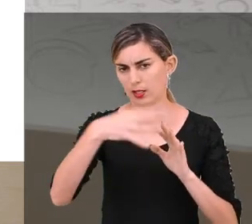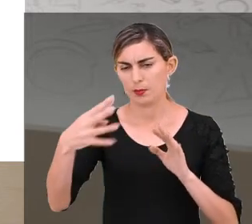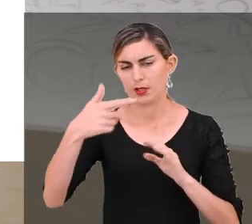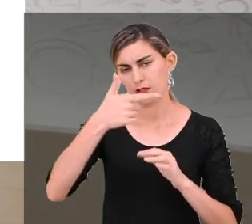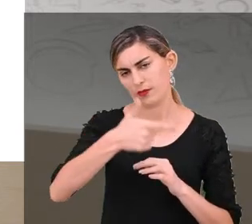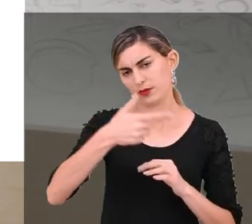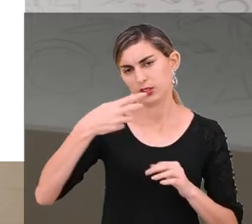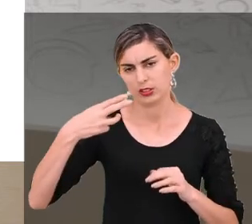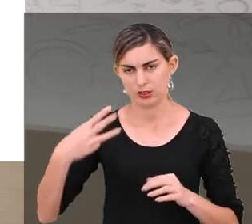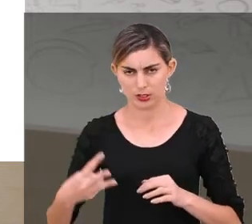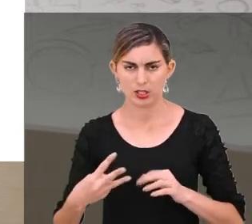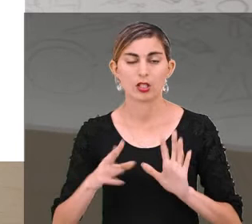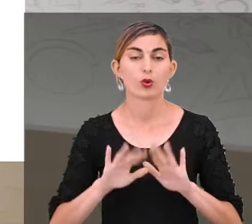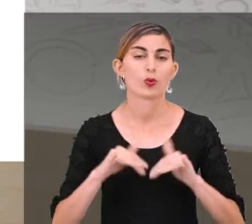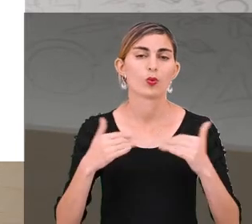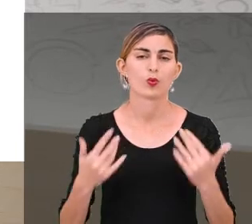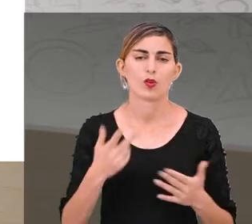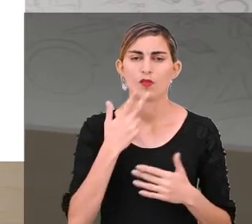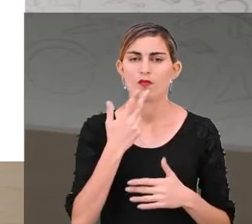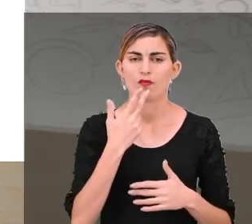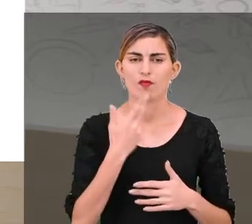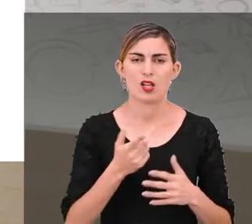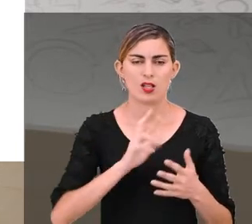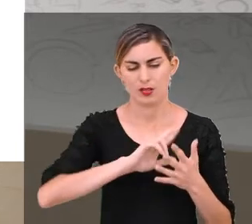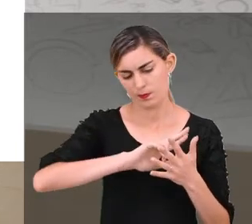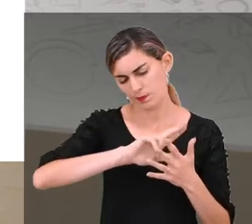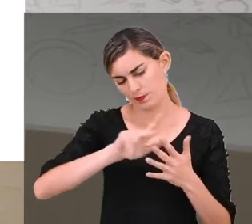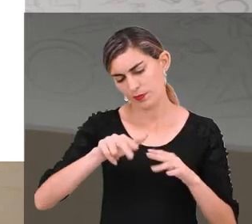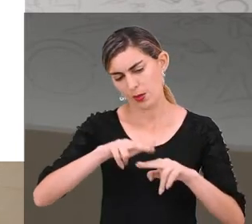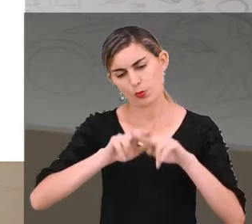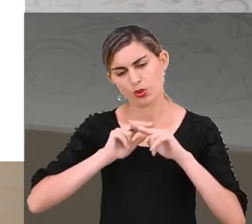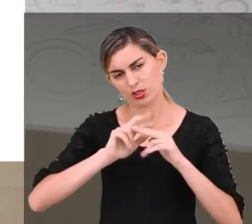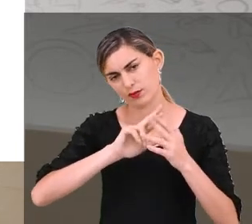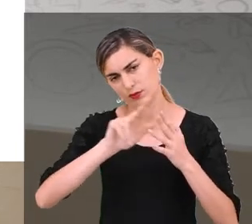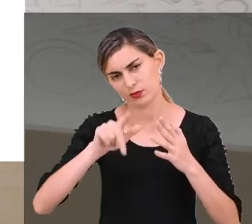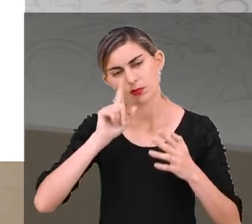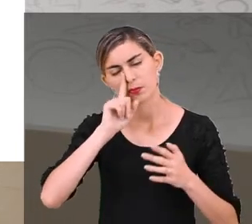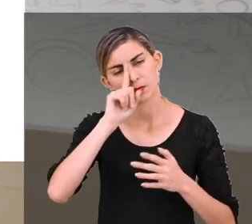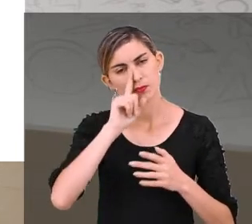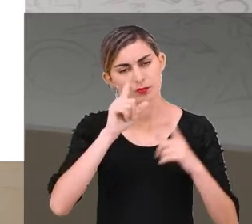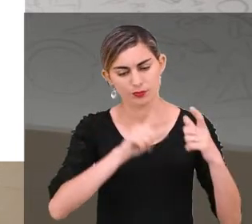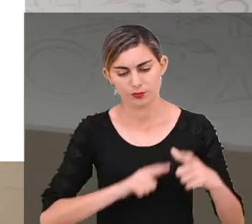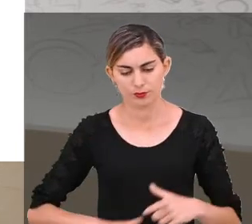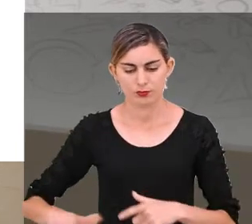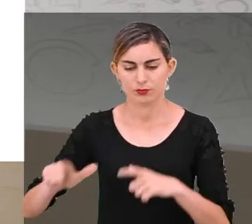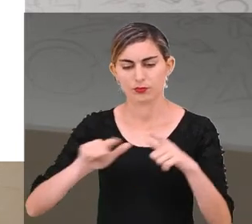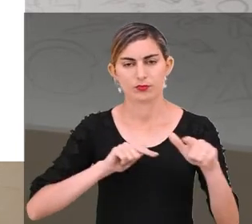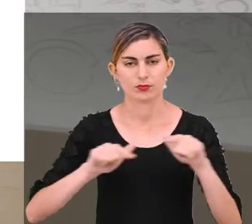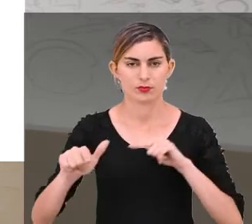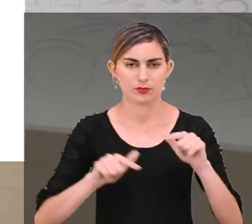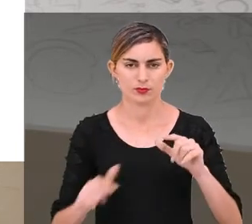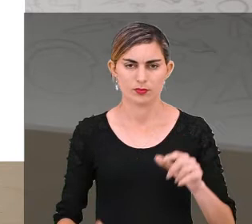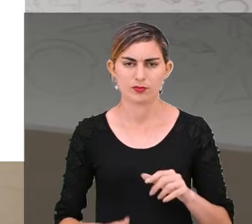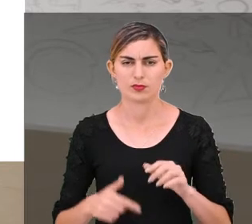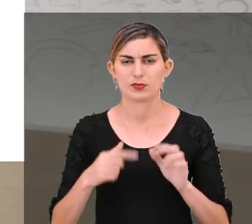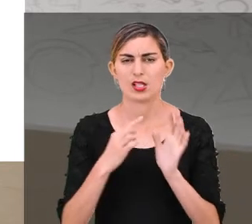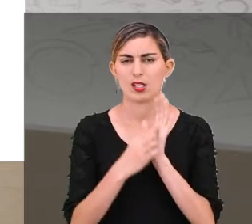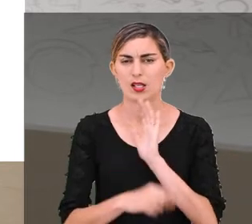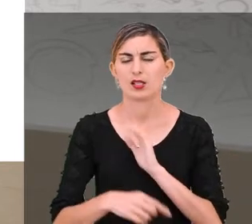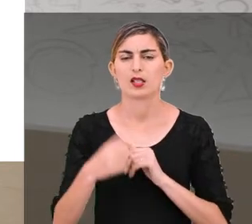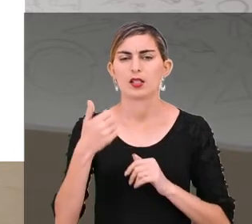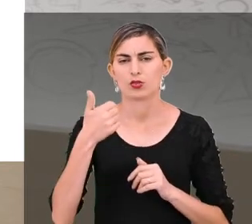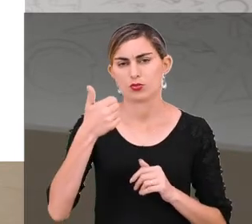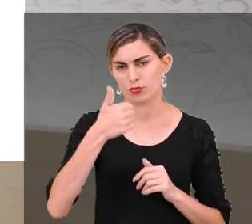tabela 23, a qual fala sobre os fatores de riscos de ambiente de trabalho do anexo